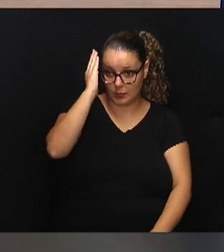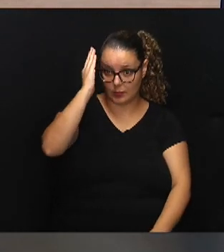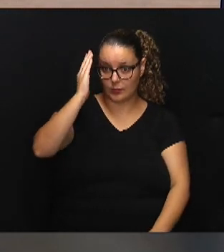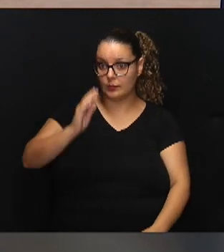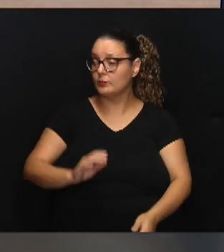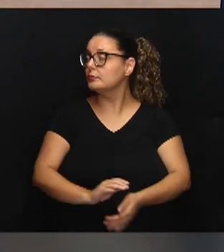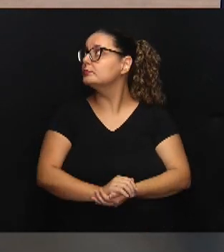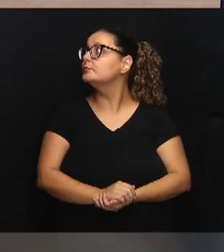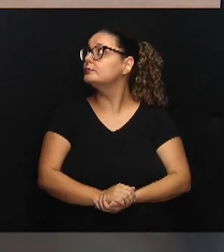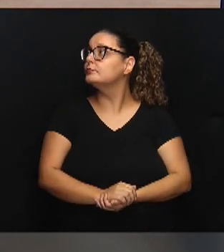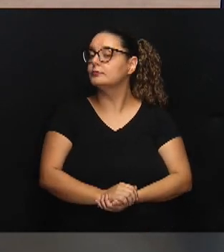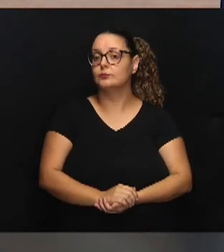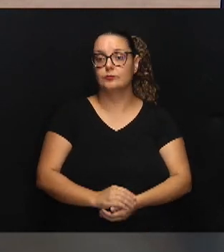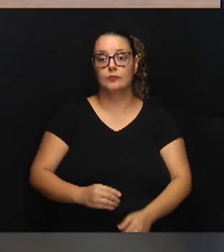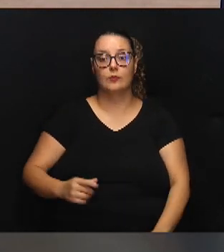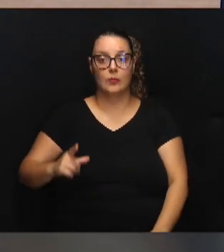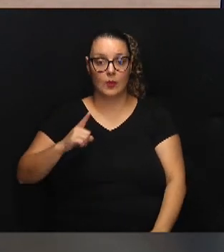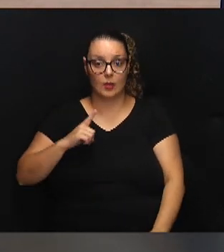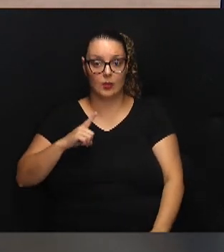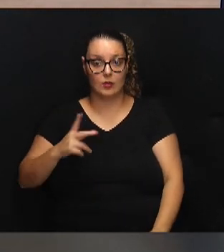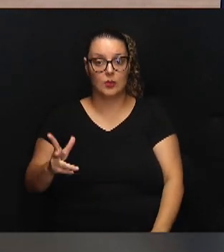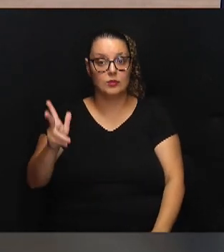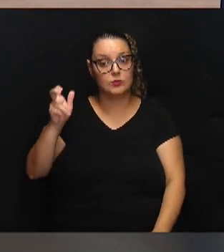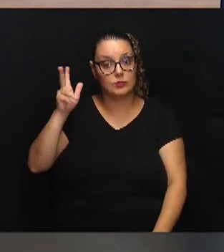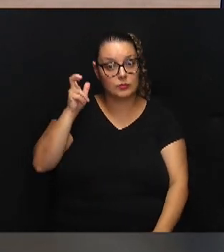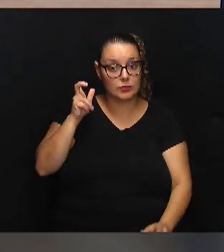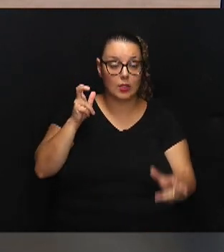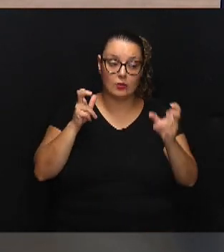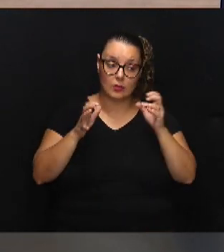Yabico. Eu estive ontem, por coincidência, ouvindo